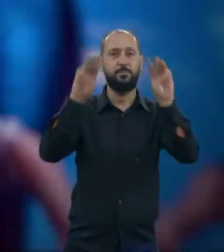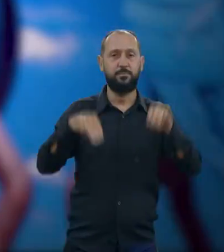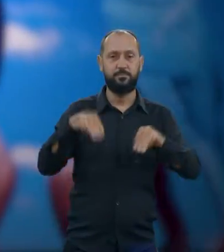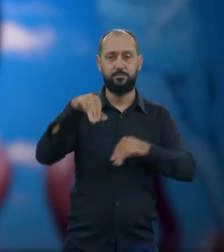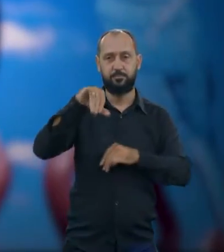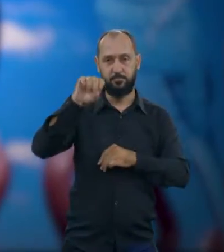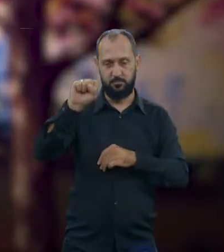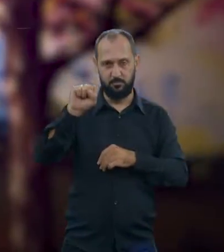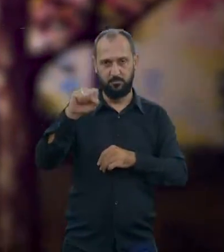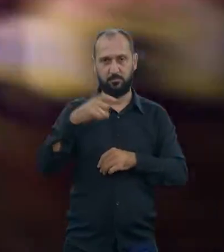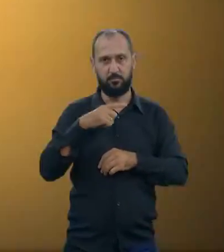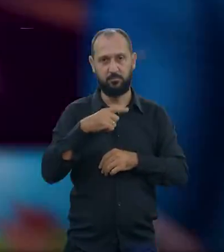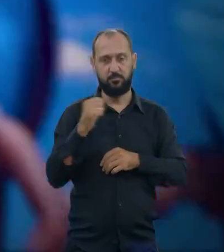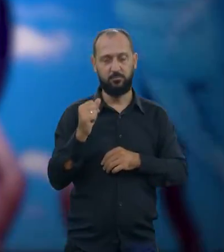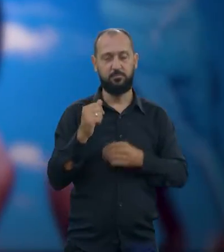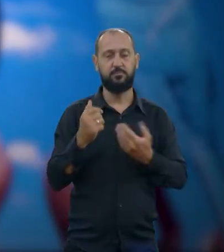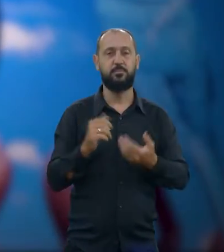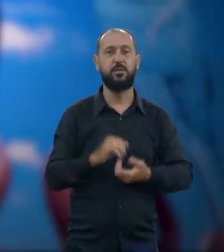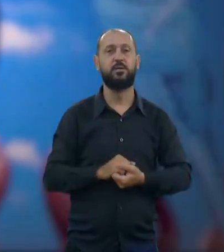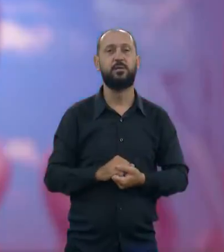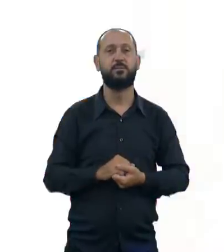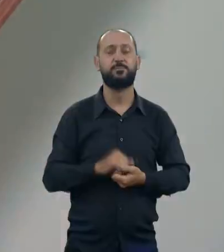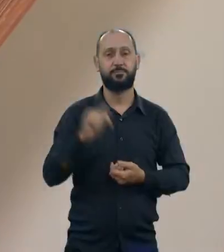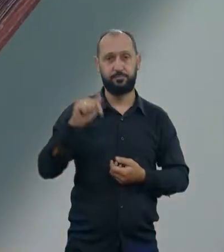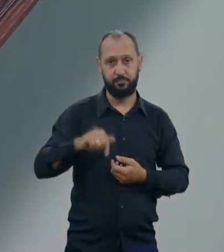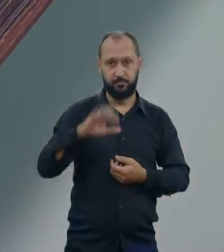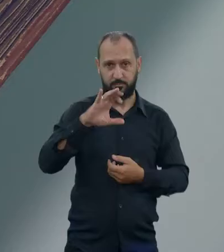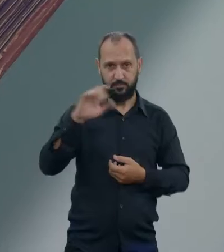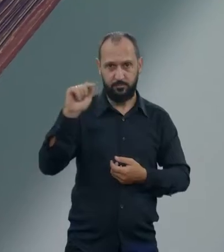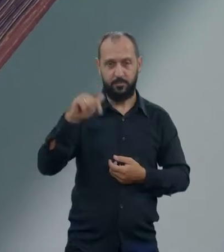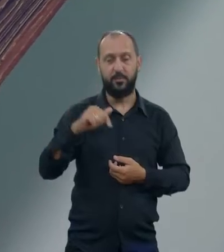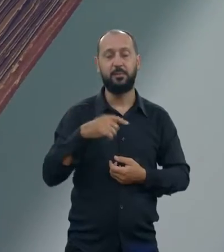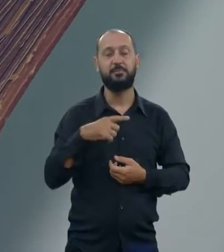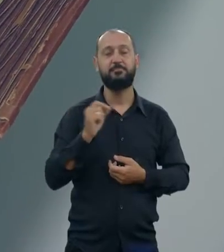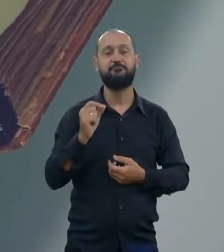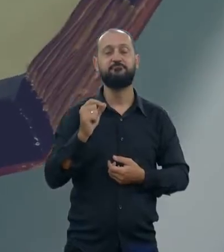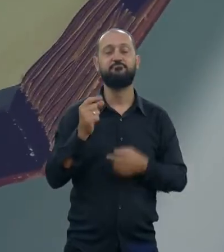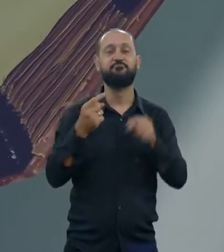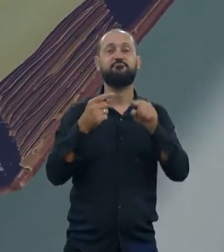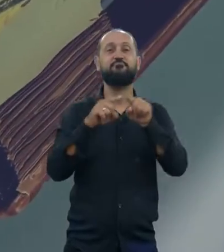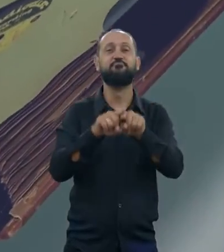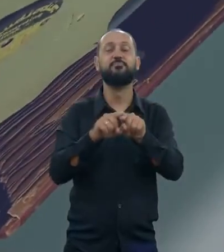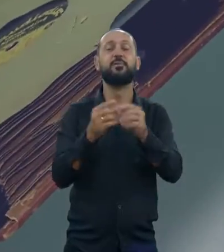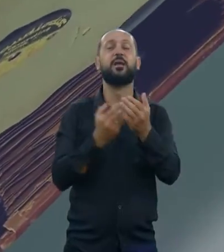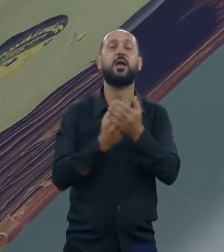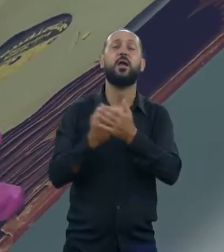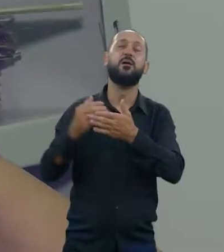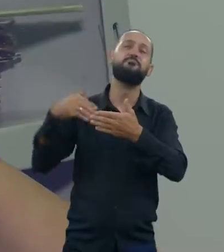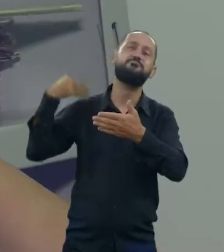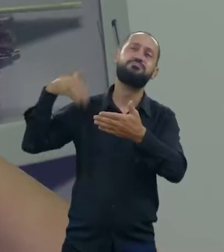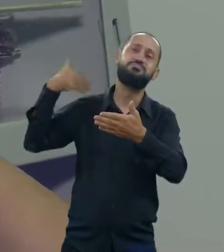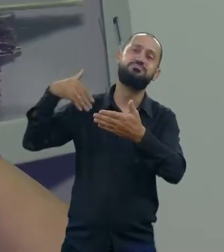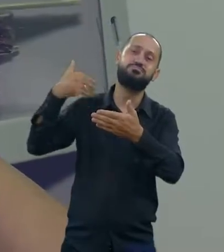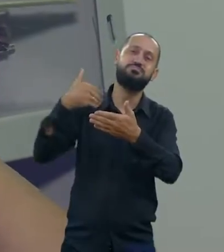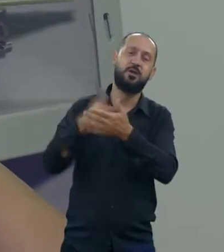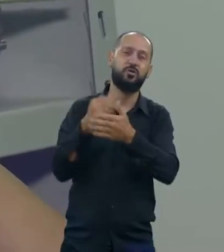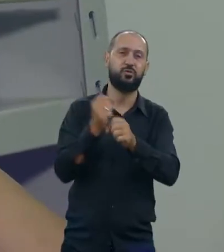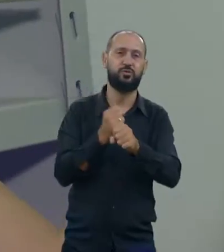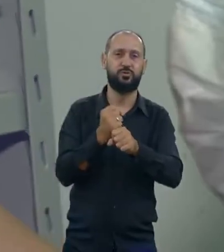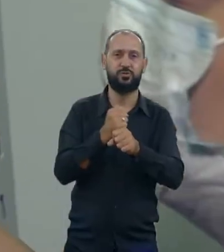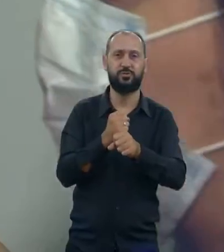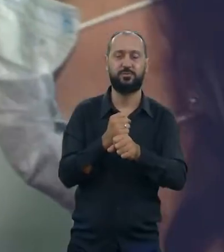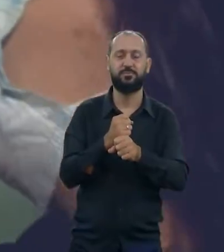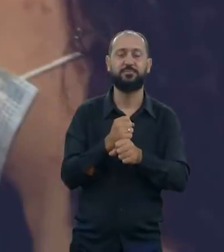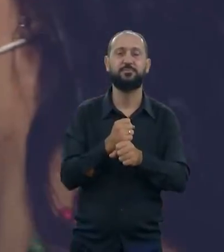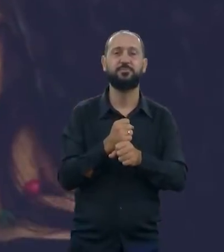com o Museu da Imagem de Som, o MIS, aqui de Campo Grande, é uma parceria que decorre de